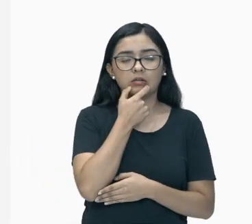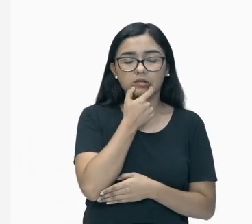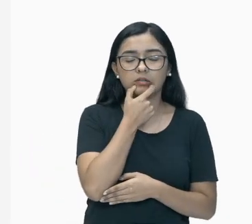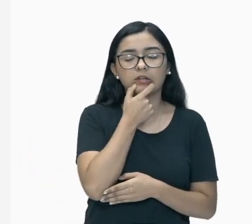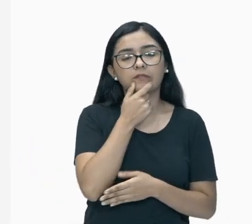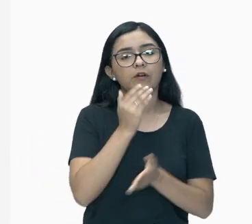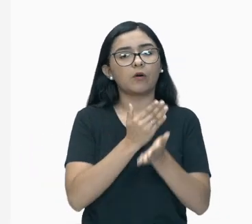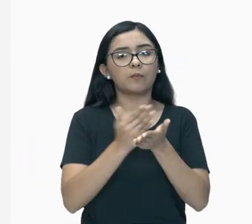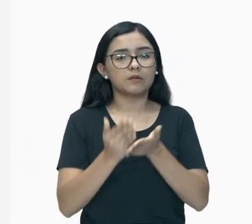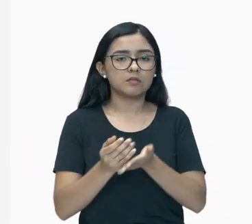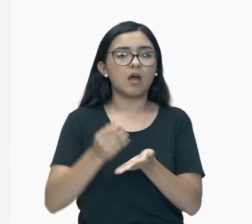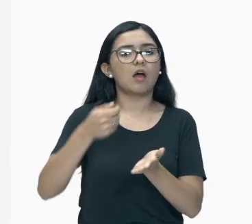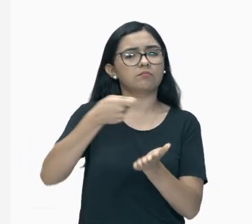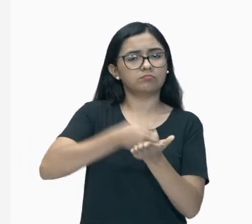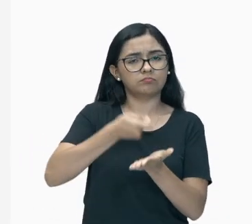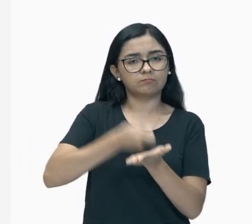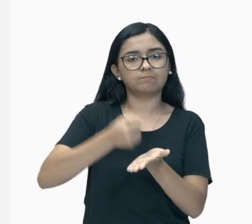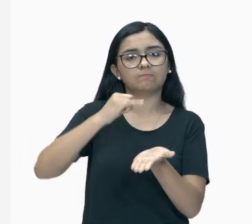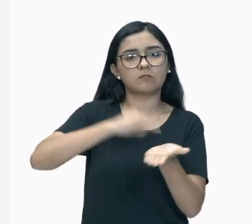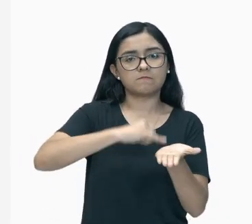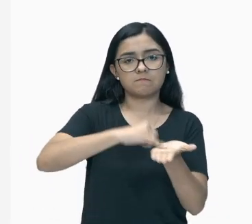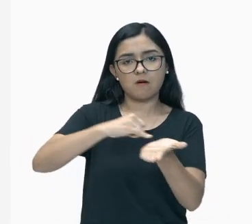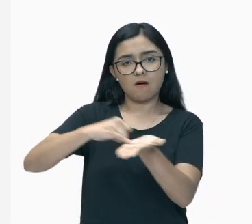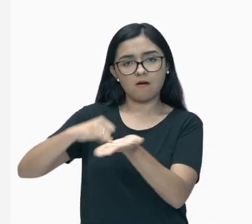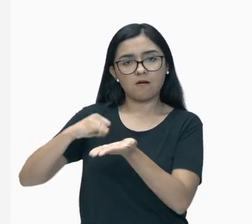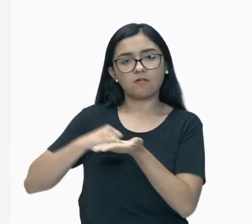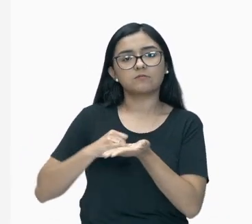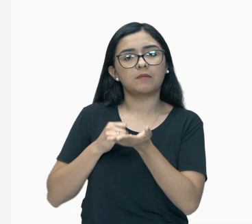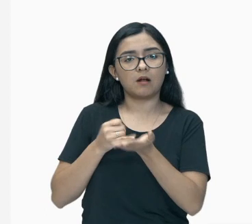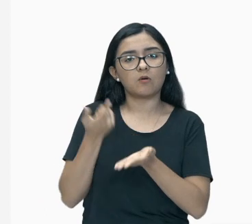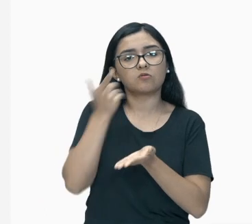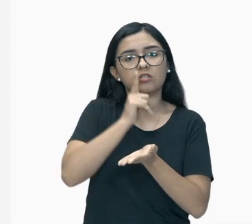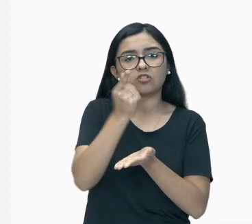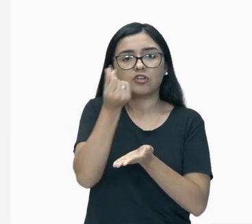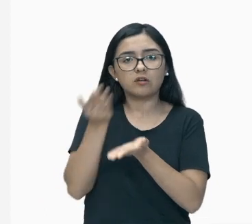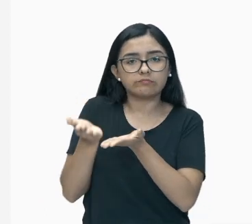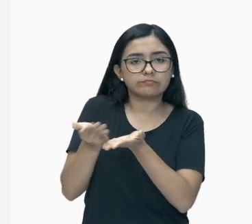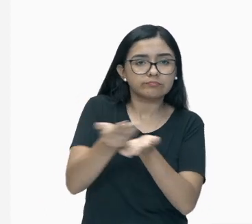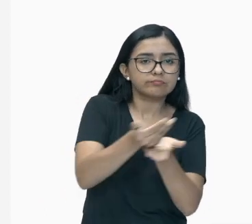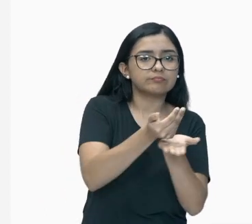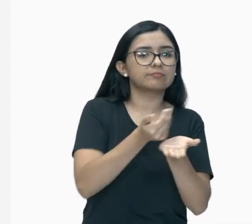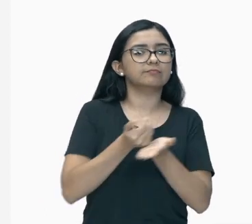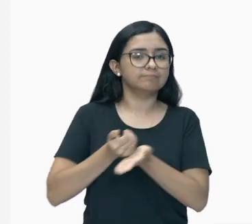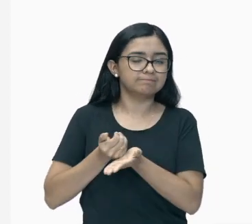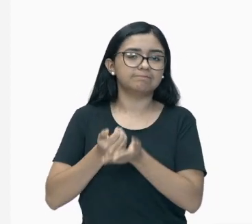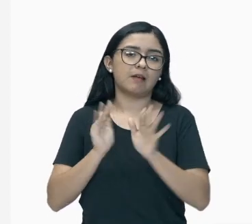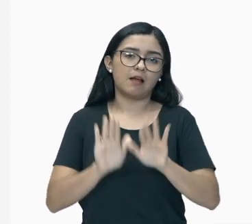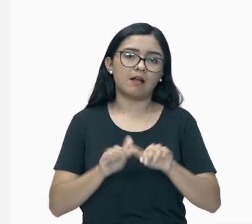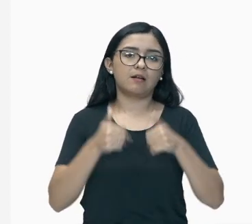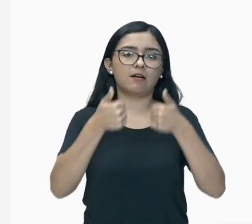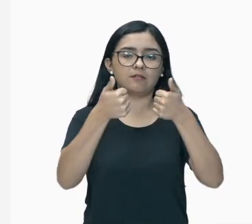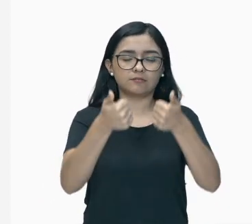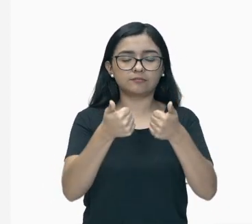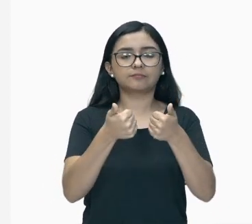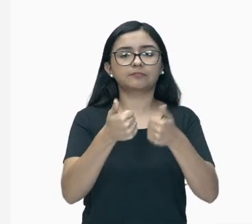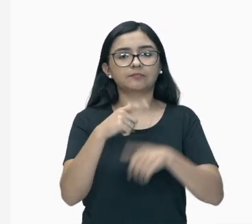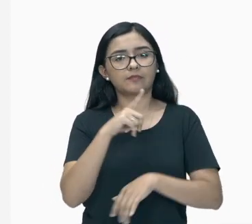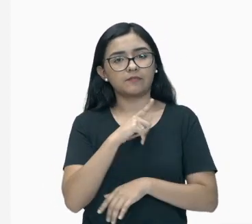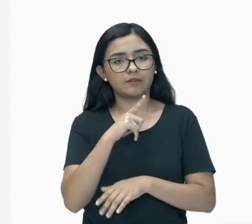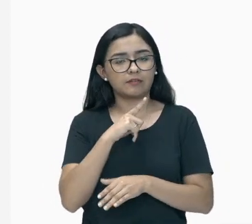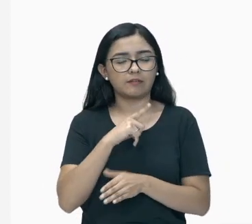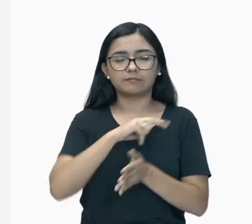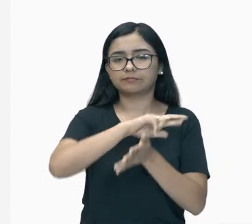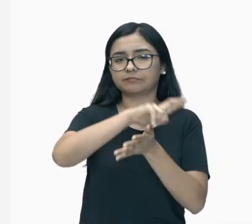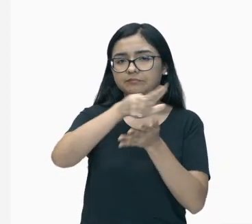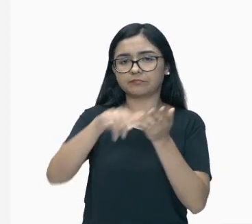de impostos para recompor as suas finanças. Ela vai lançar vários impostos,